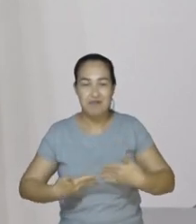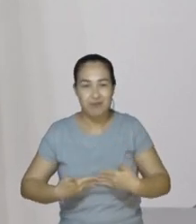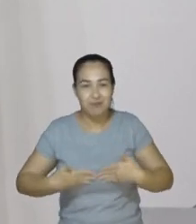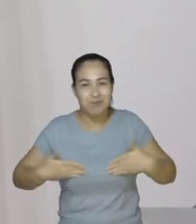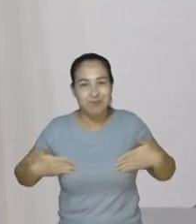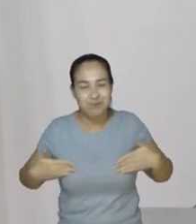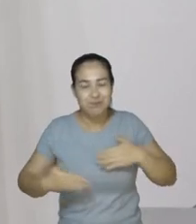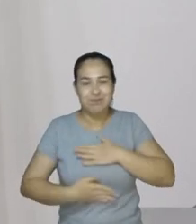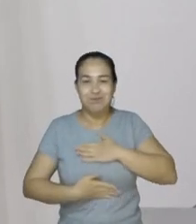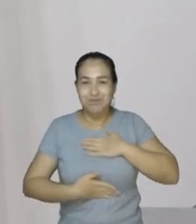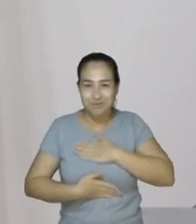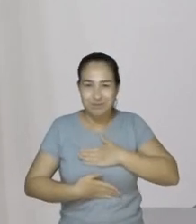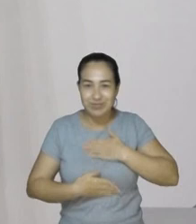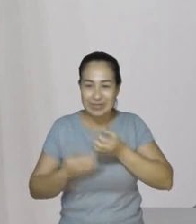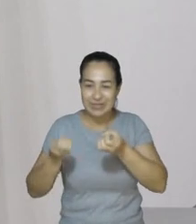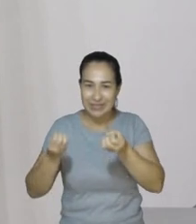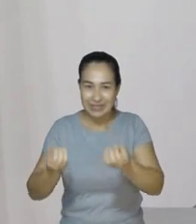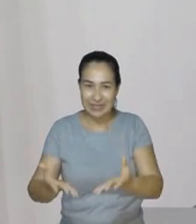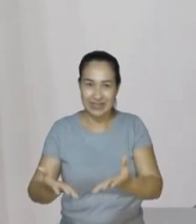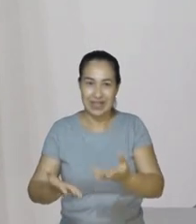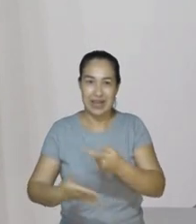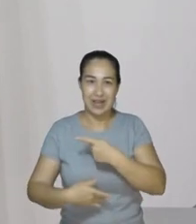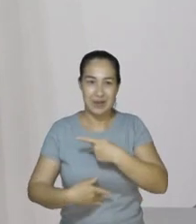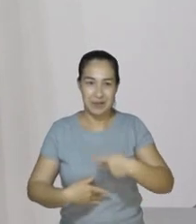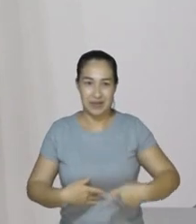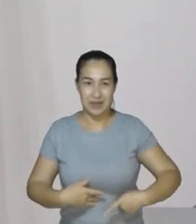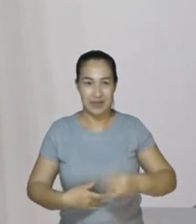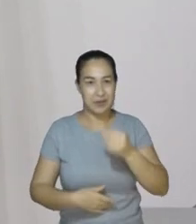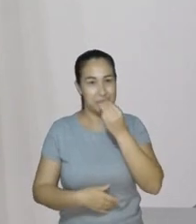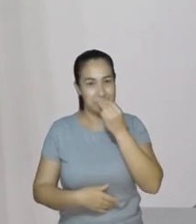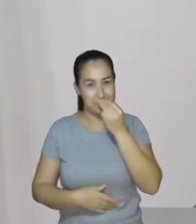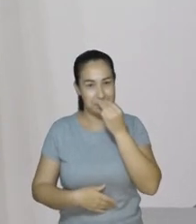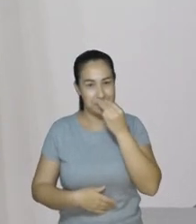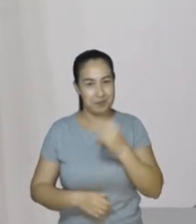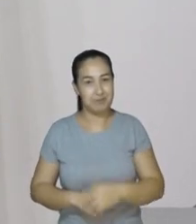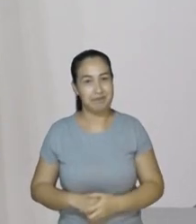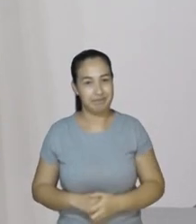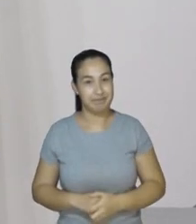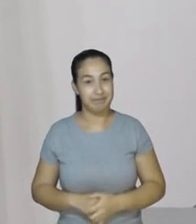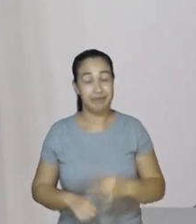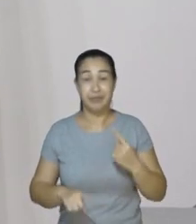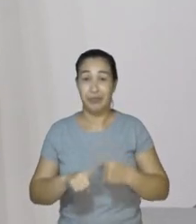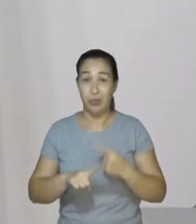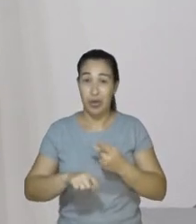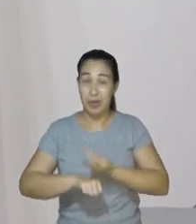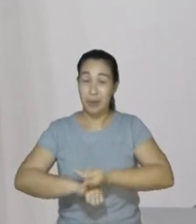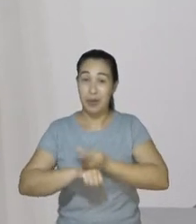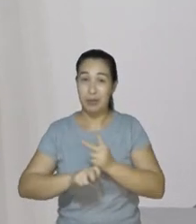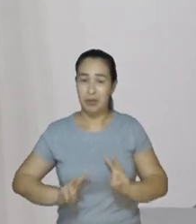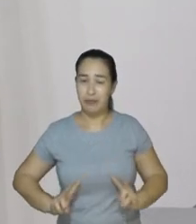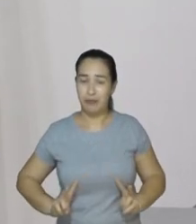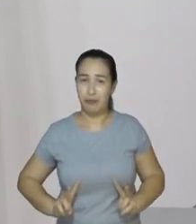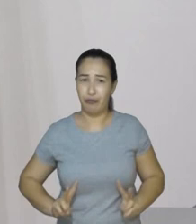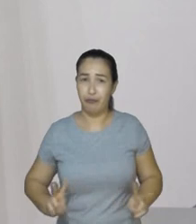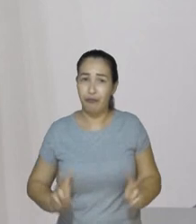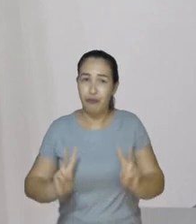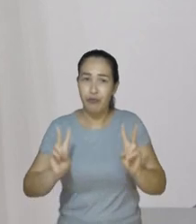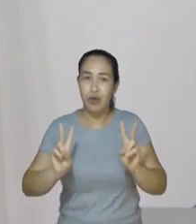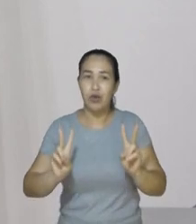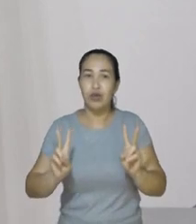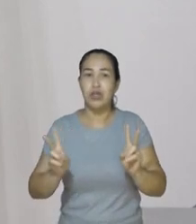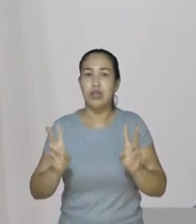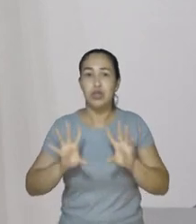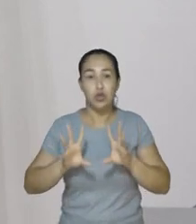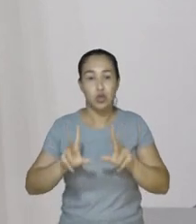fazer a entrega hoje para o nosso presidente Moacir Sopels. Porque é um prêmio que realmente valoriza as casas legislativas, é um prêmio